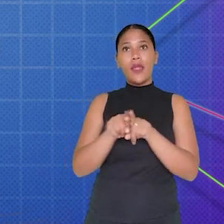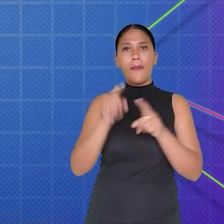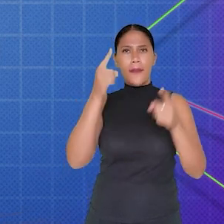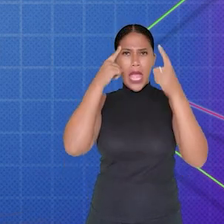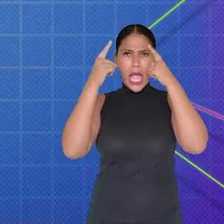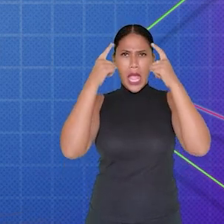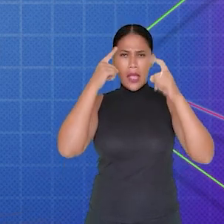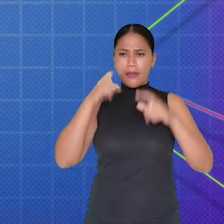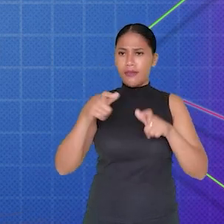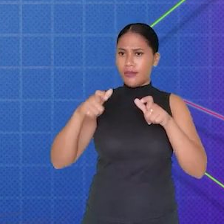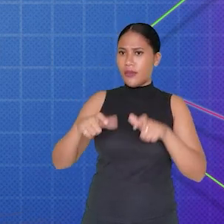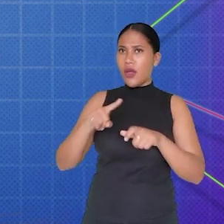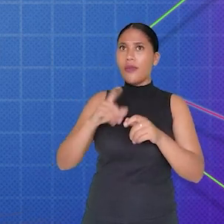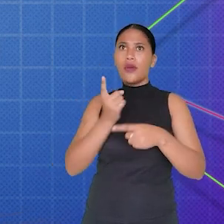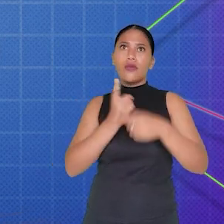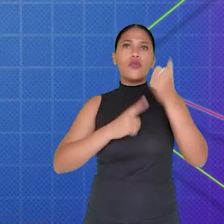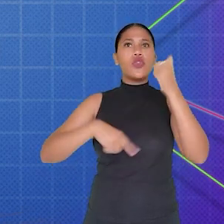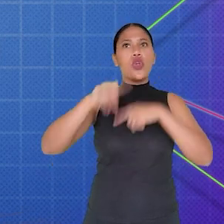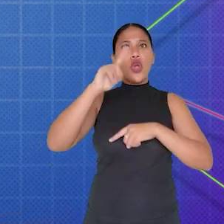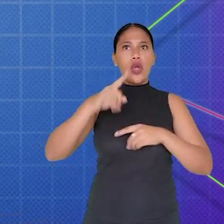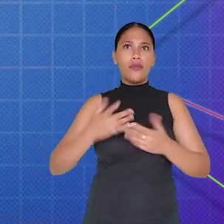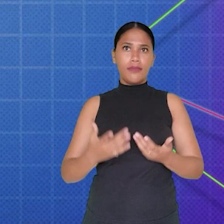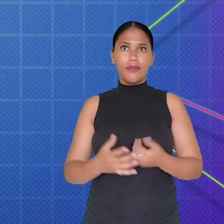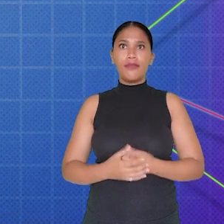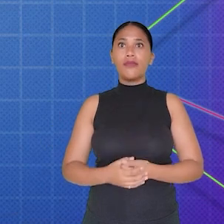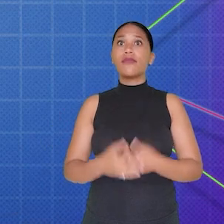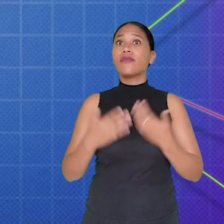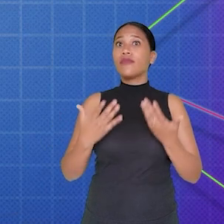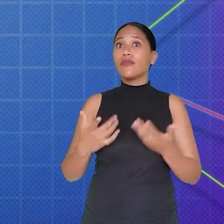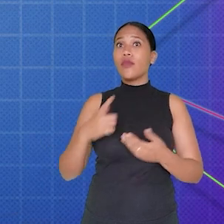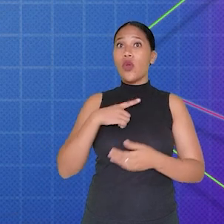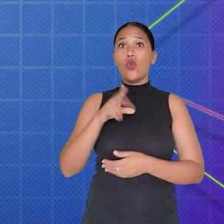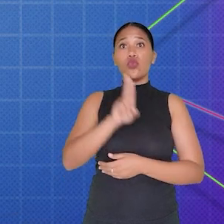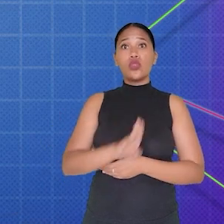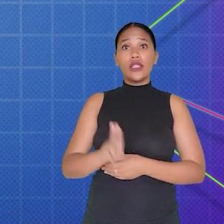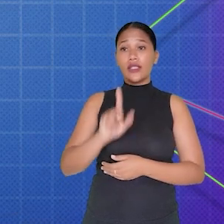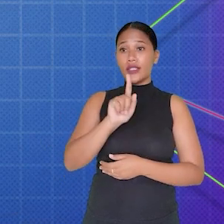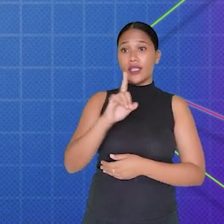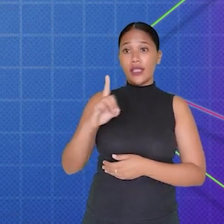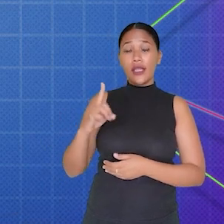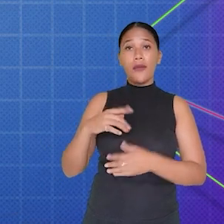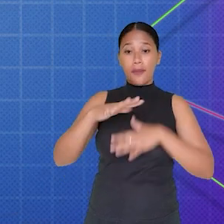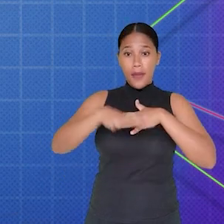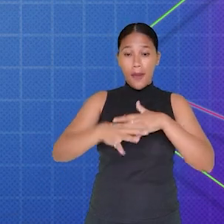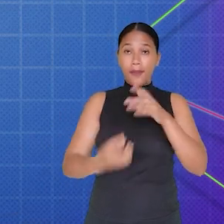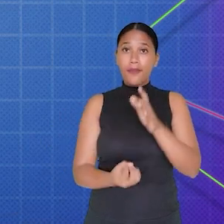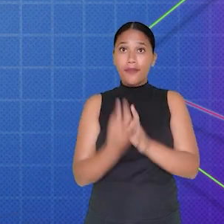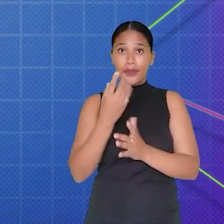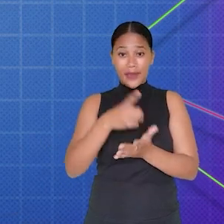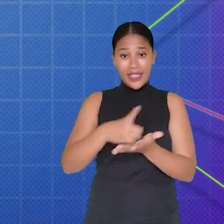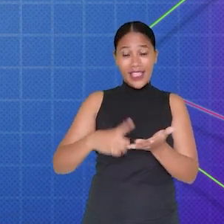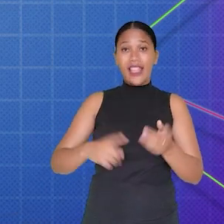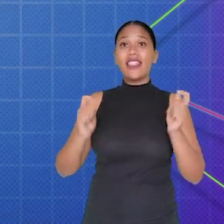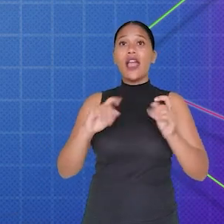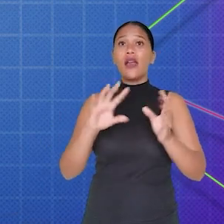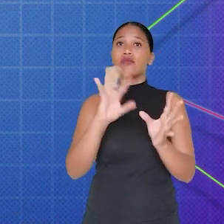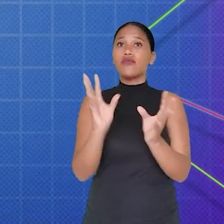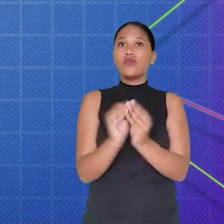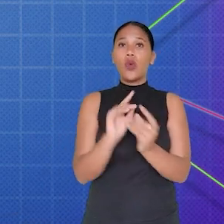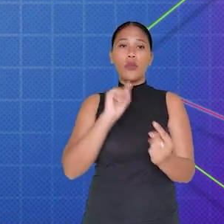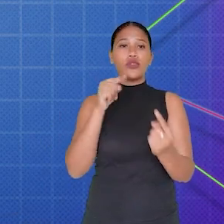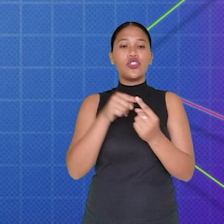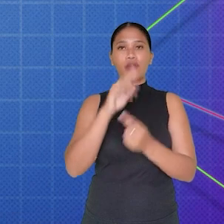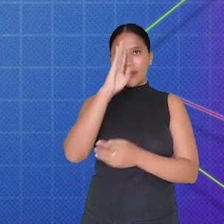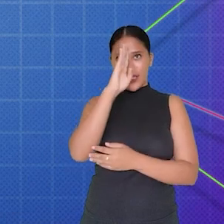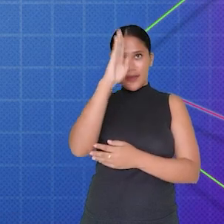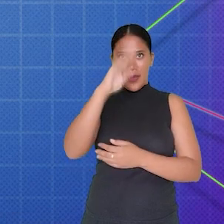suas estratégias e pensamento tático para superar os obstáculos. Ao utilizar o GDD na criação de mapas, o design de jogos